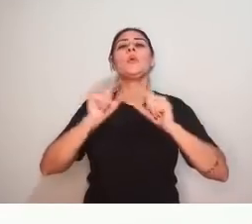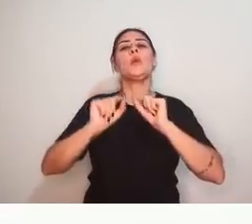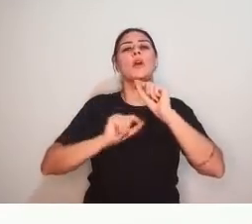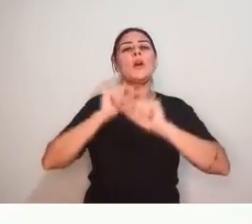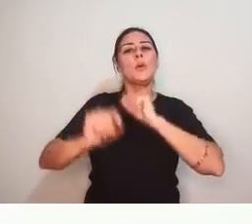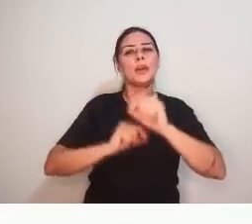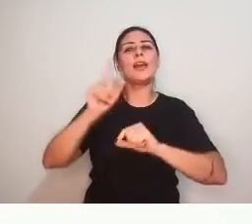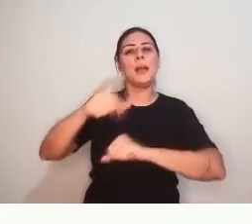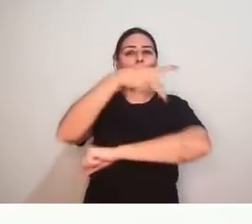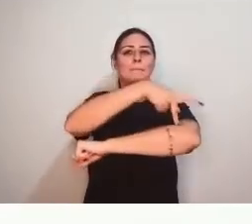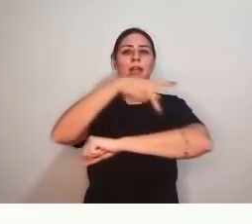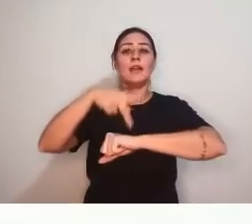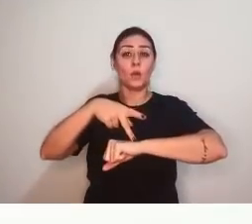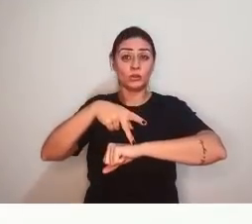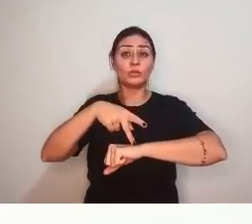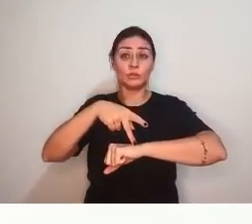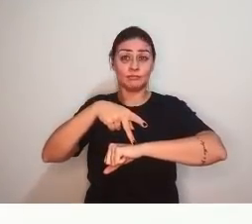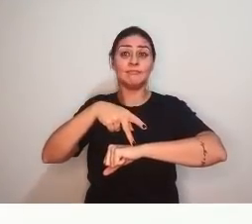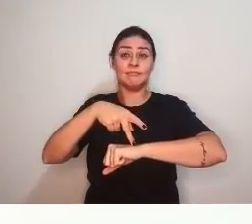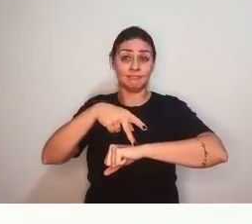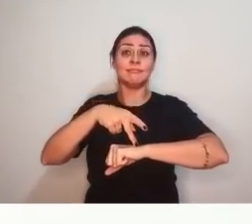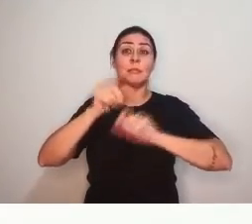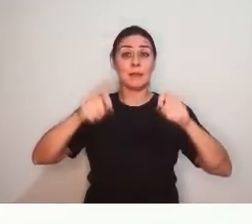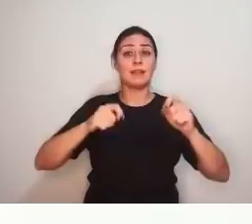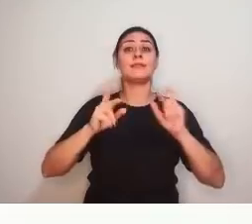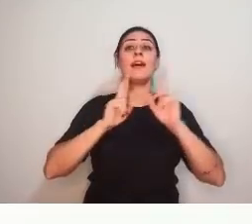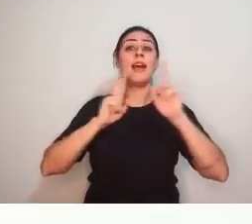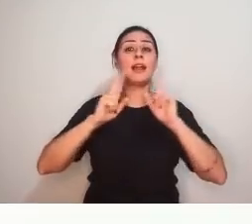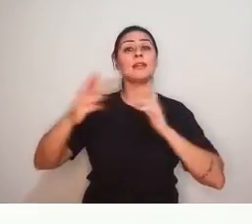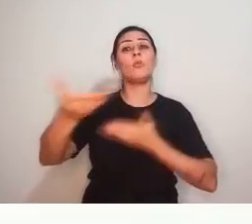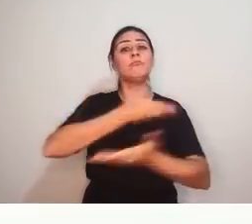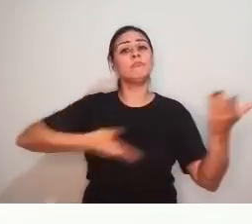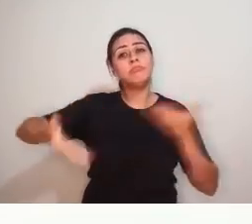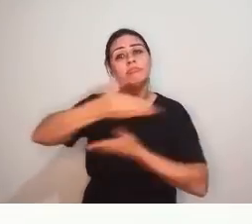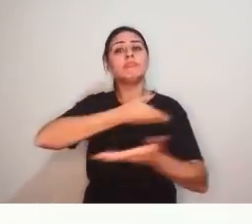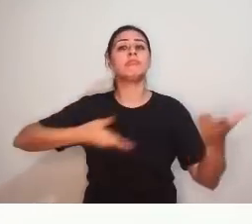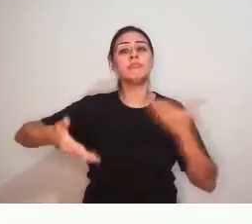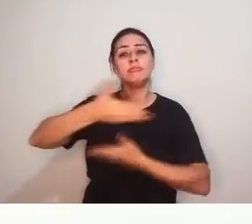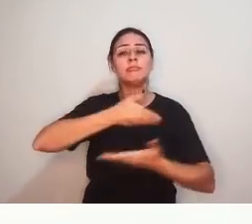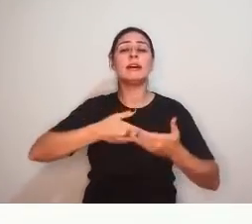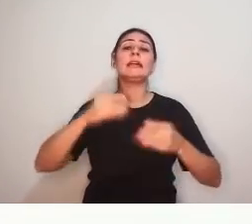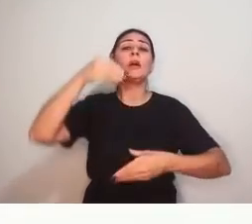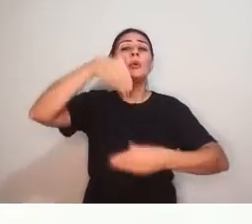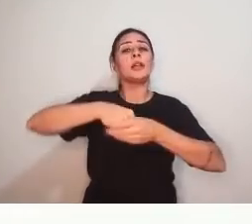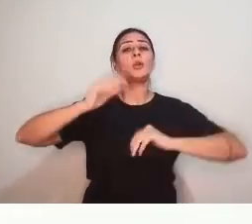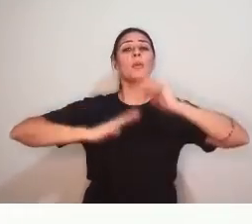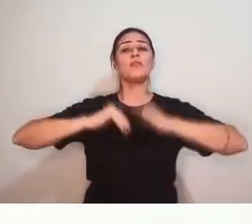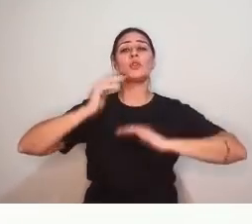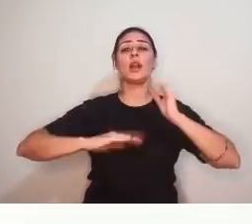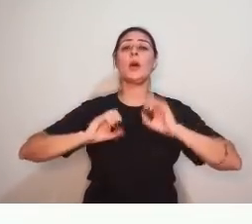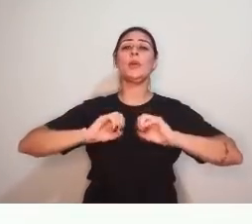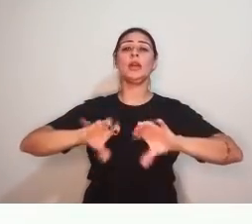profissional, tecnológico e das relações interpessoais e intrapessoais. Então, o que é esperado desse docente, desse profissional